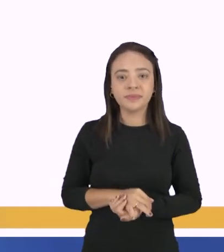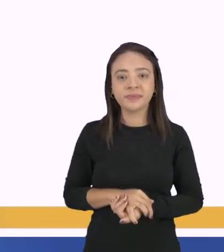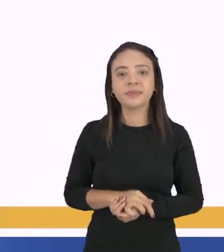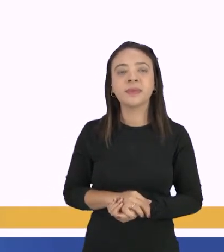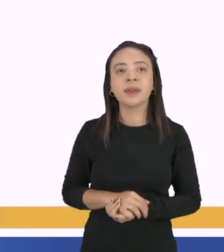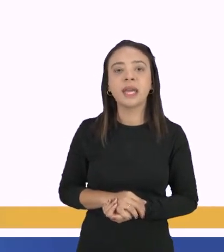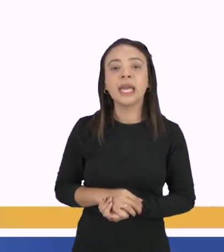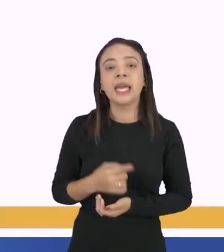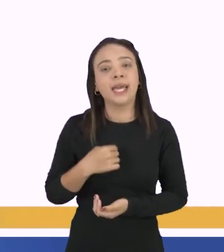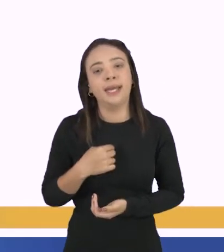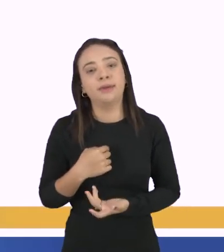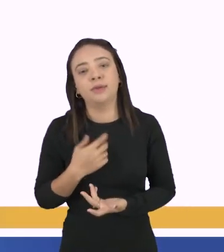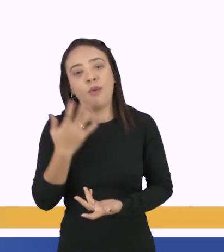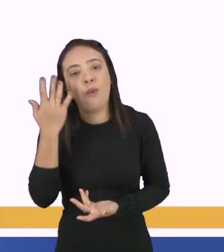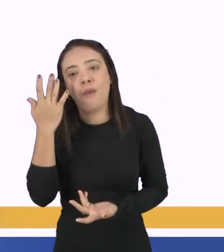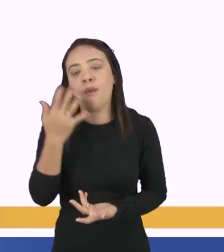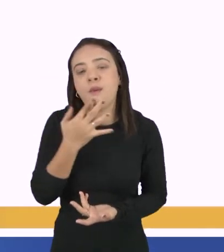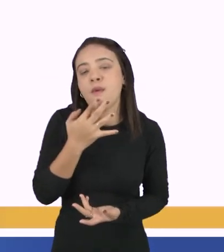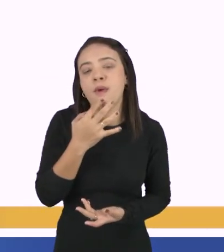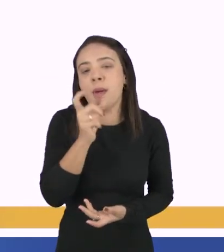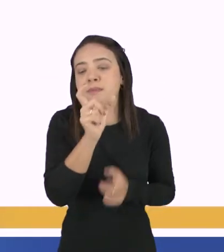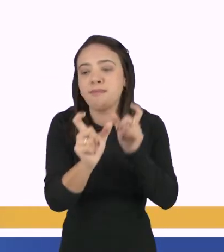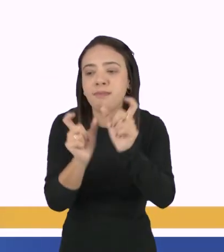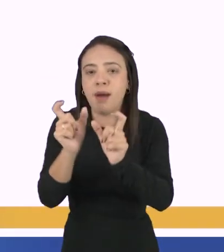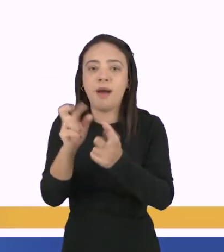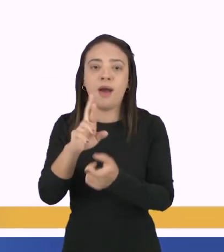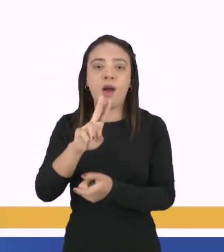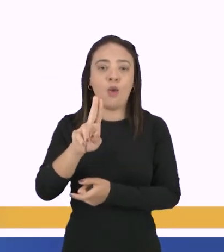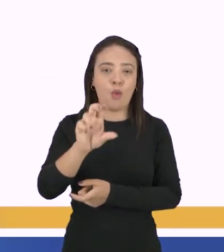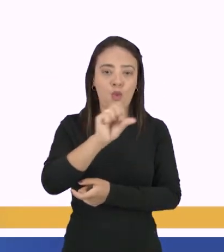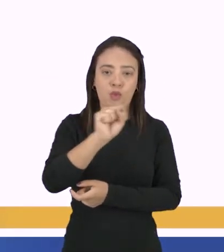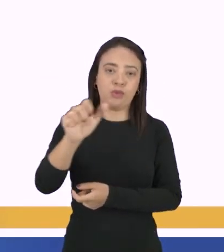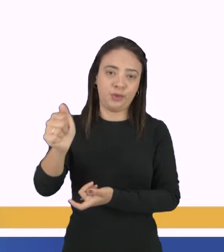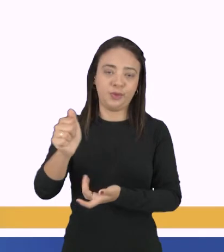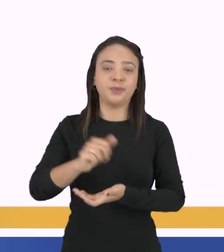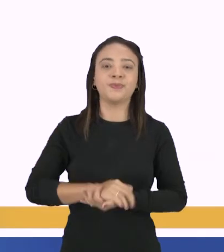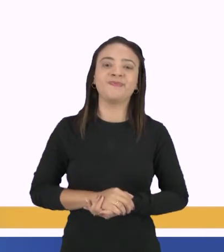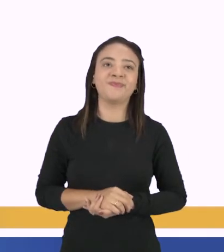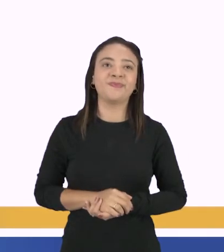das palavras aí. Espero que os que falam russo me perdoem e me ensinem como é o jeito certo.